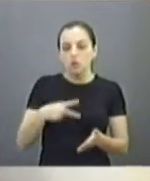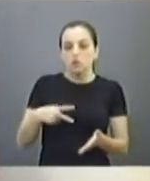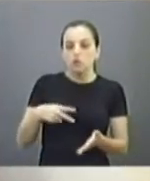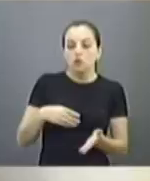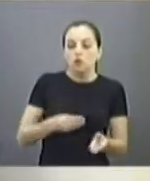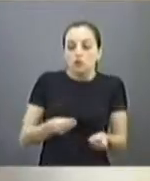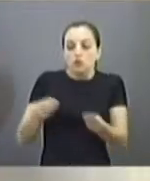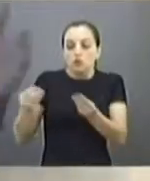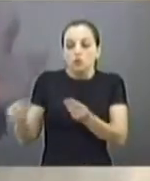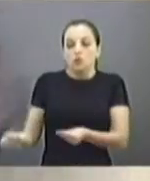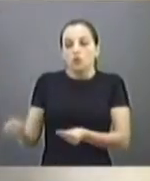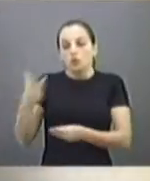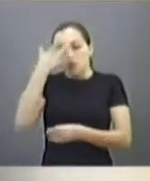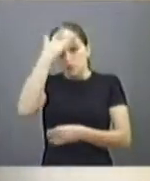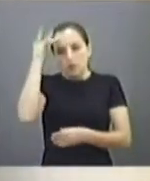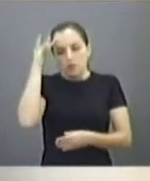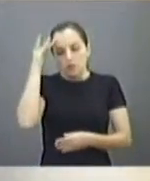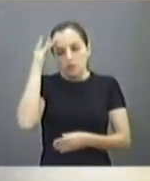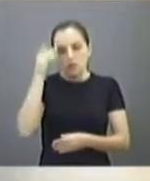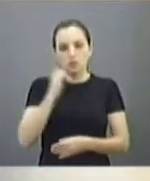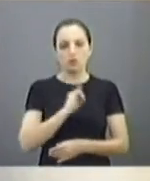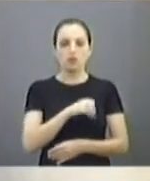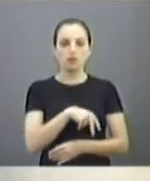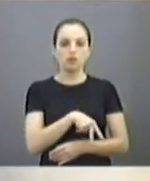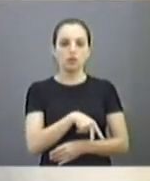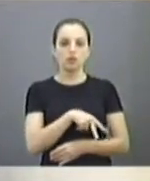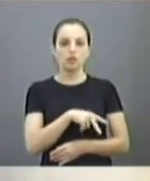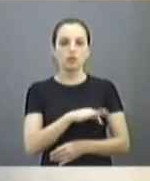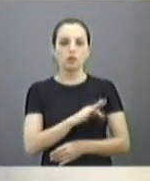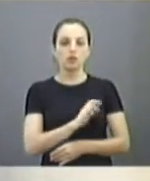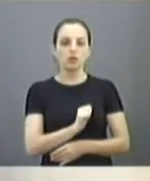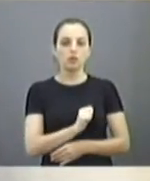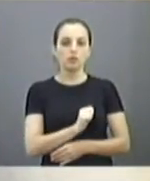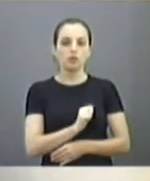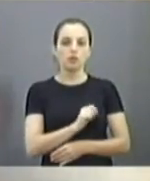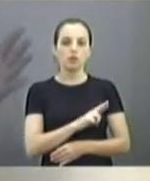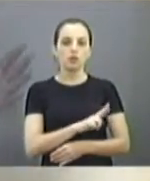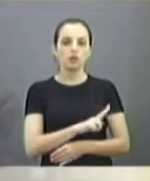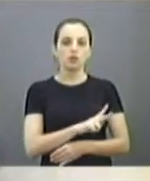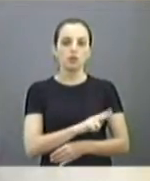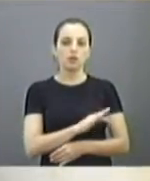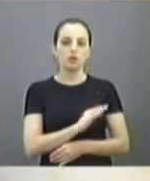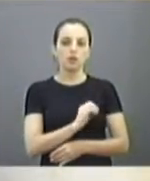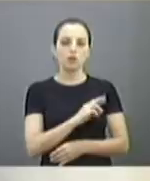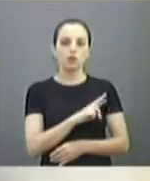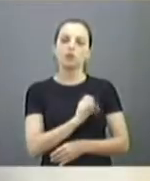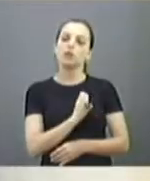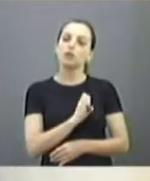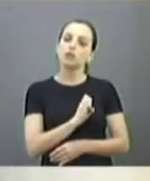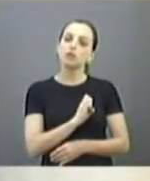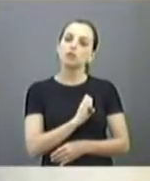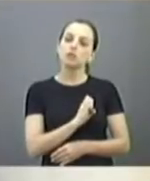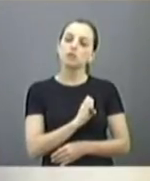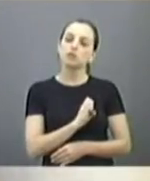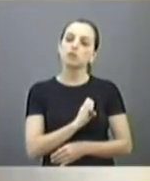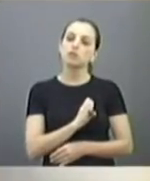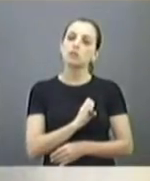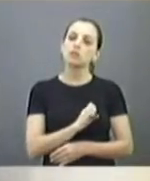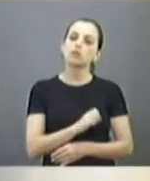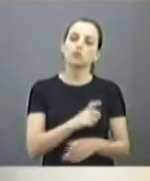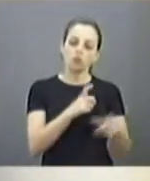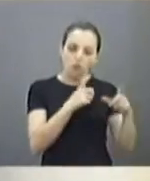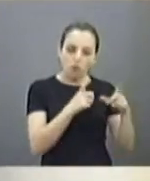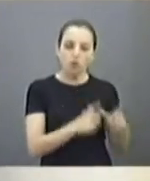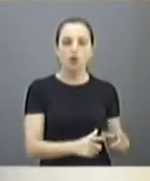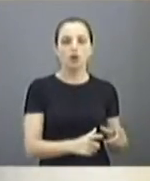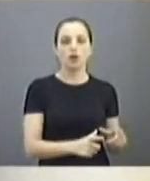infratores que roubaram uma bicicleta, só para dar um exemplo básico aqui, em uma determinada fundação, em uma